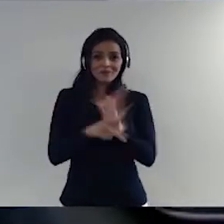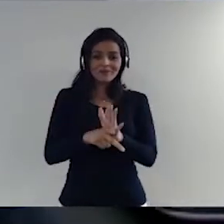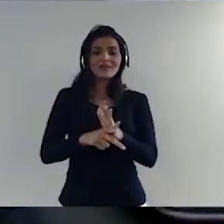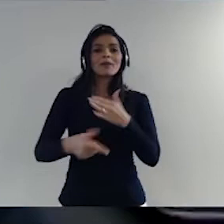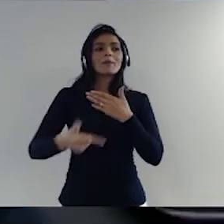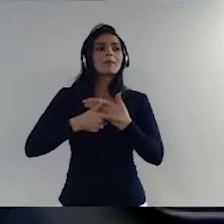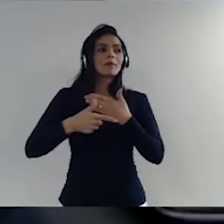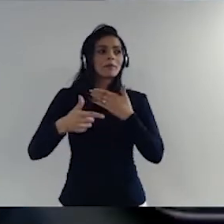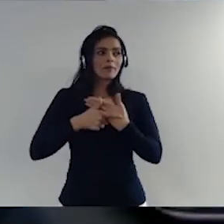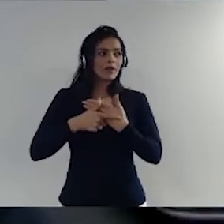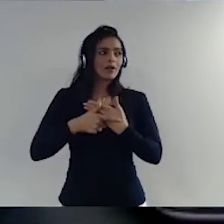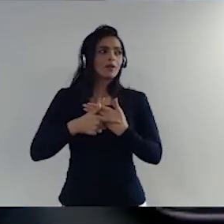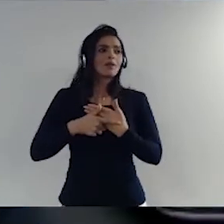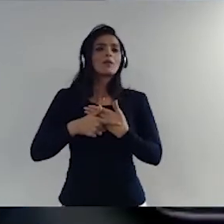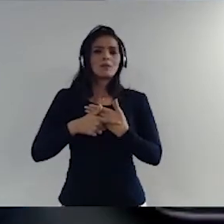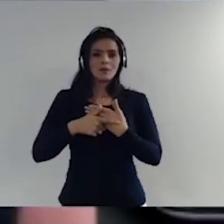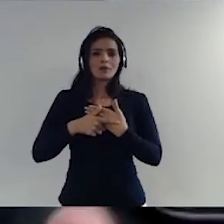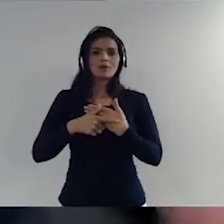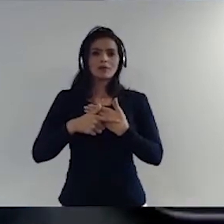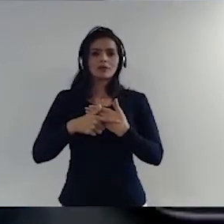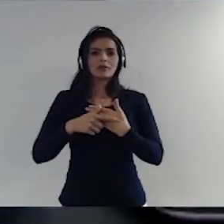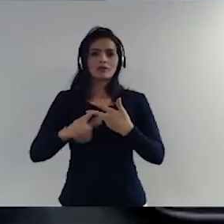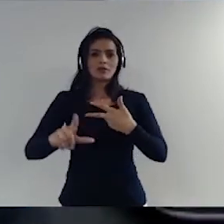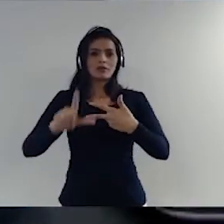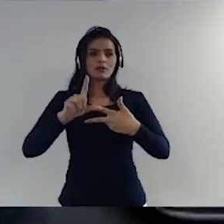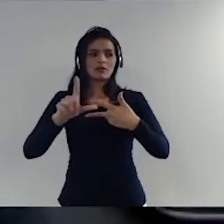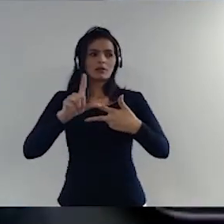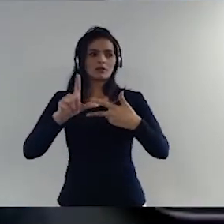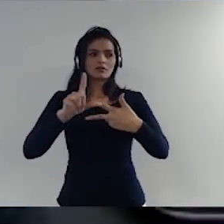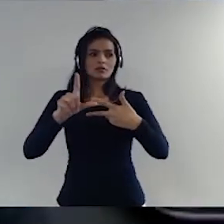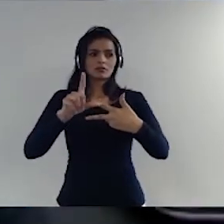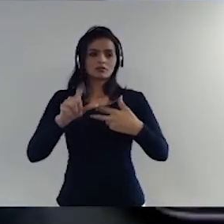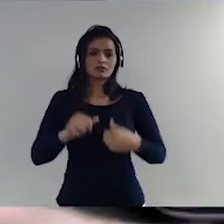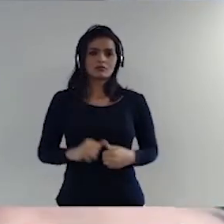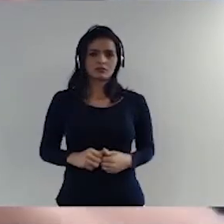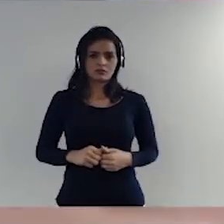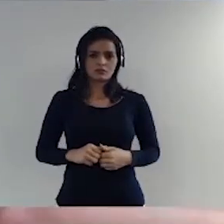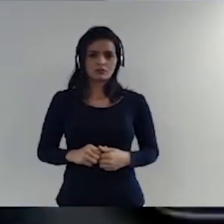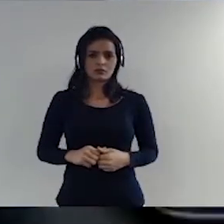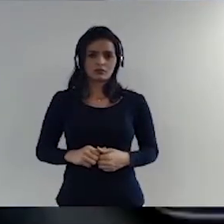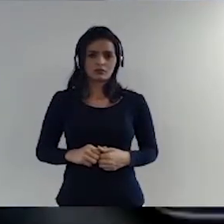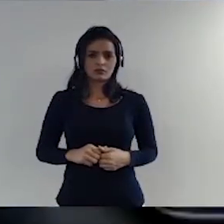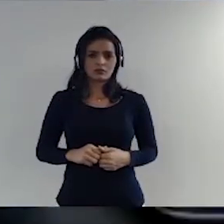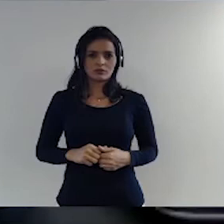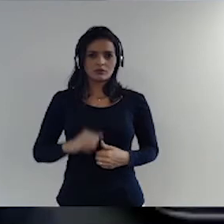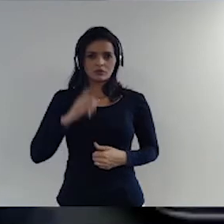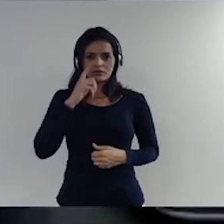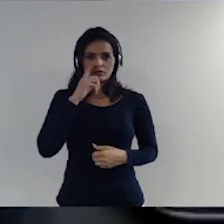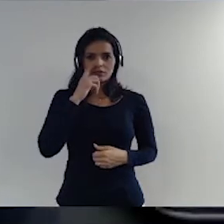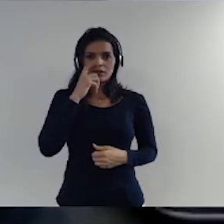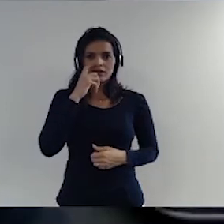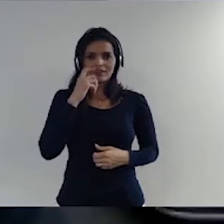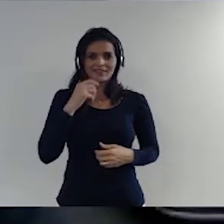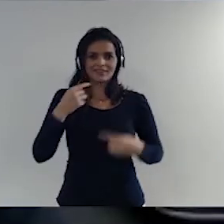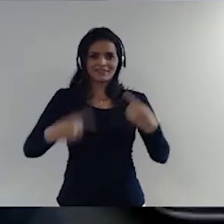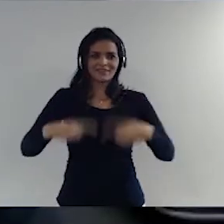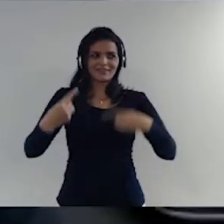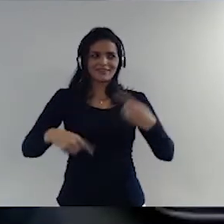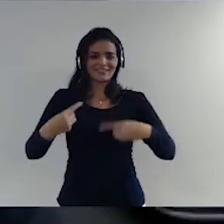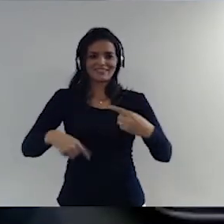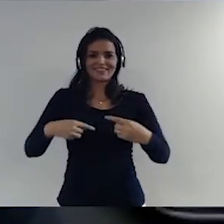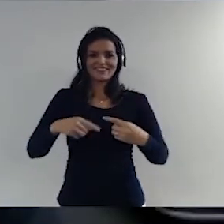Poder Legislativo, que, no tempo e modo devido, com a discussão adequada com a sociedade